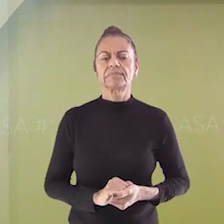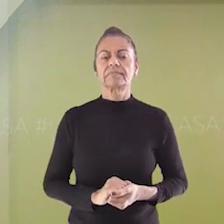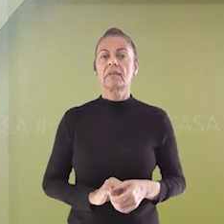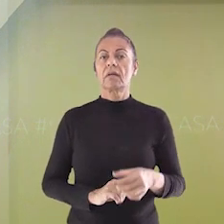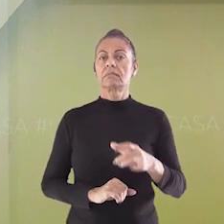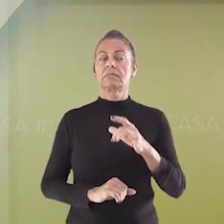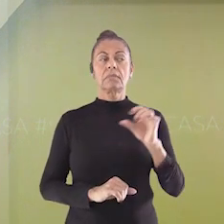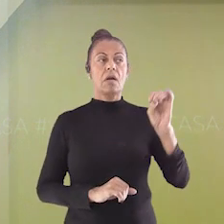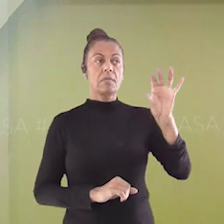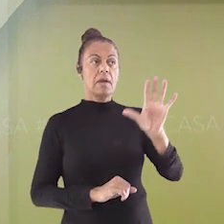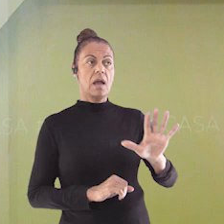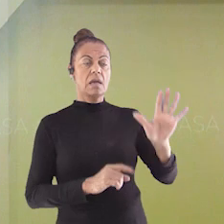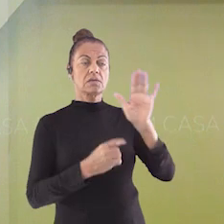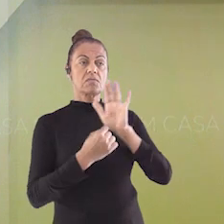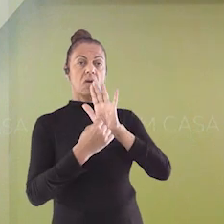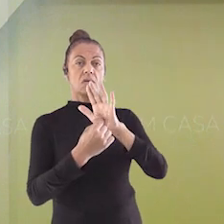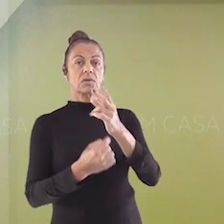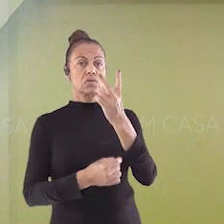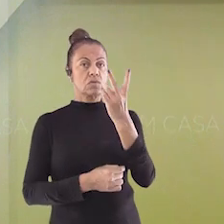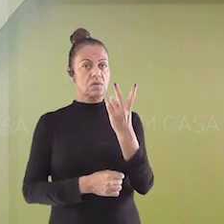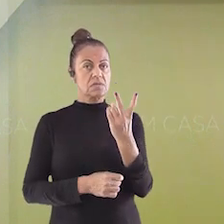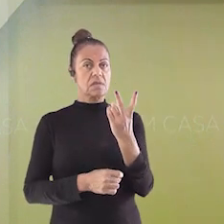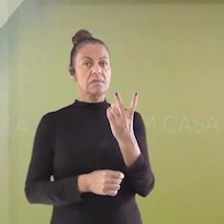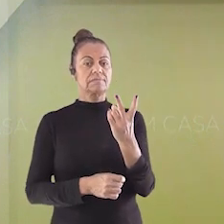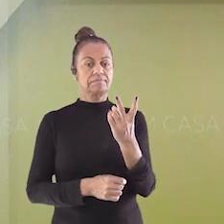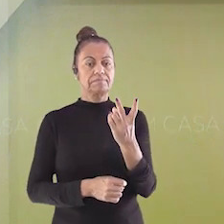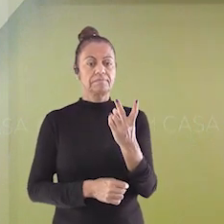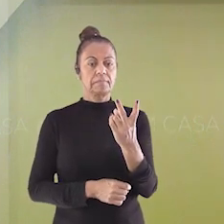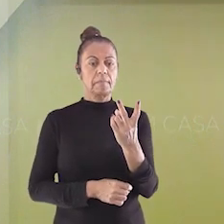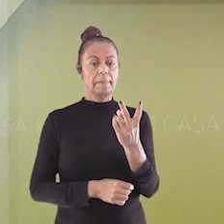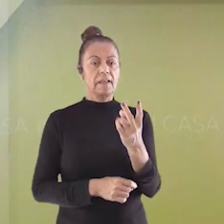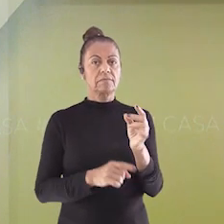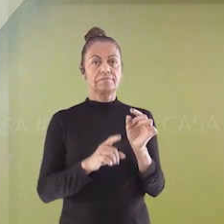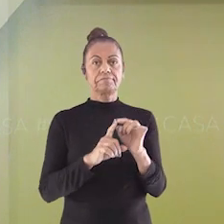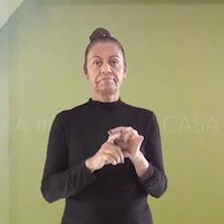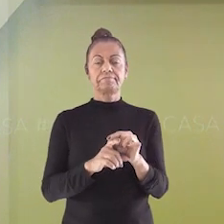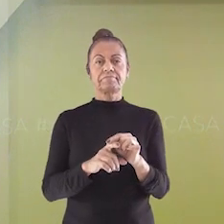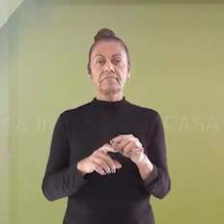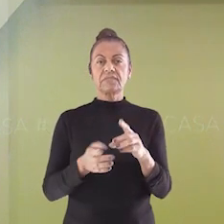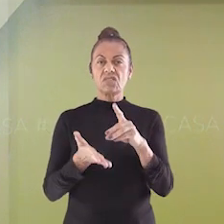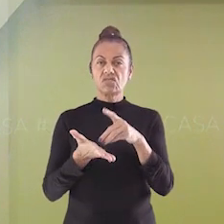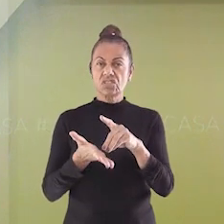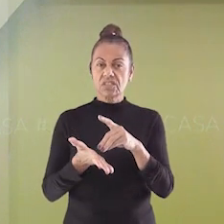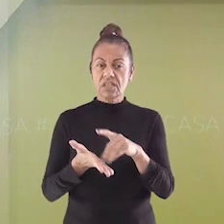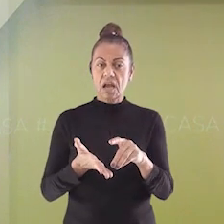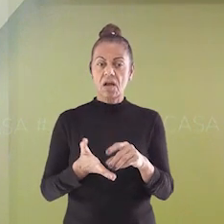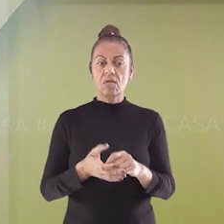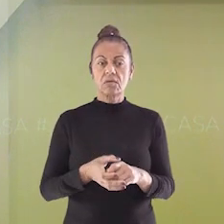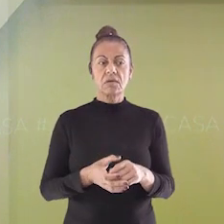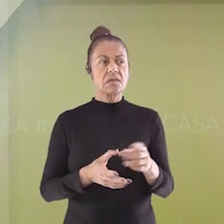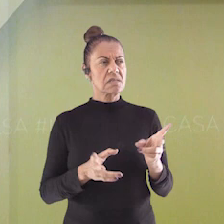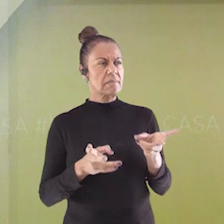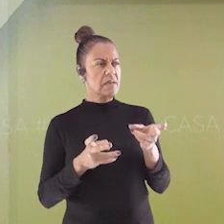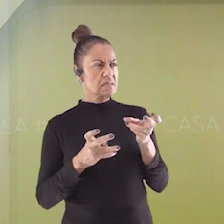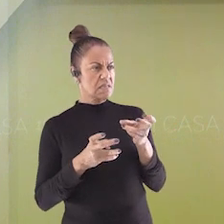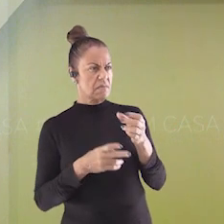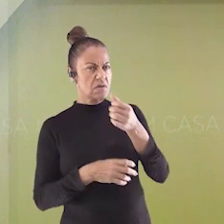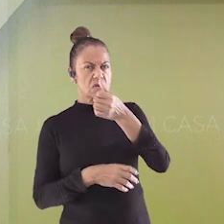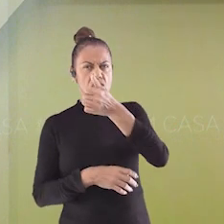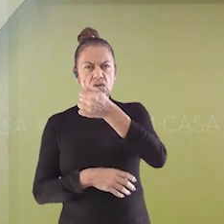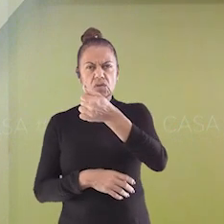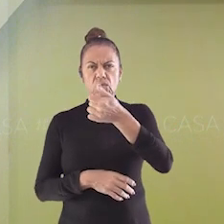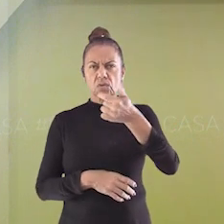digital. Podemos ver o 12 de um lado, 0 de um outro. Ele